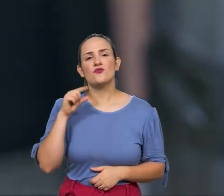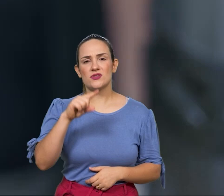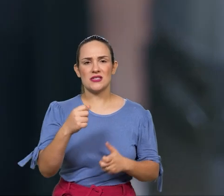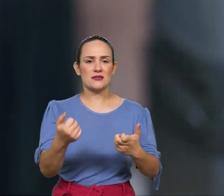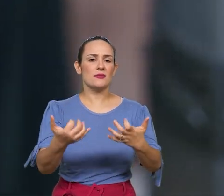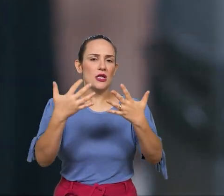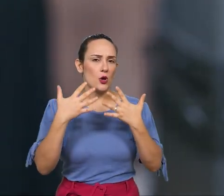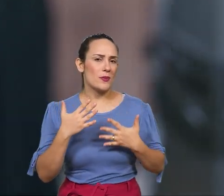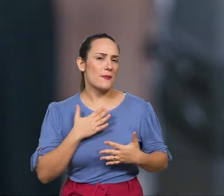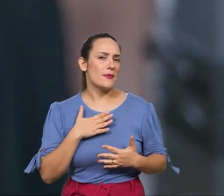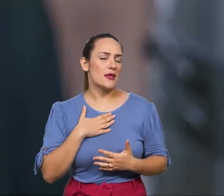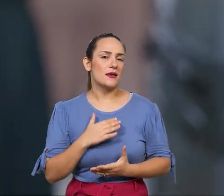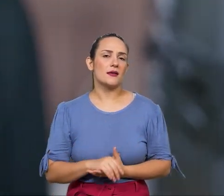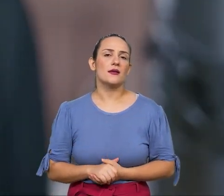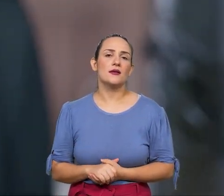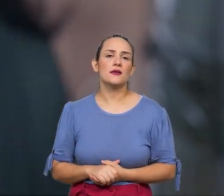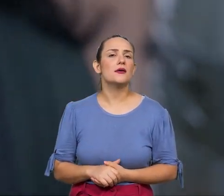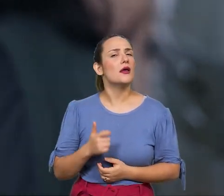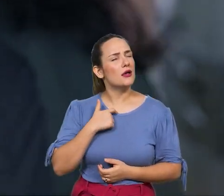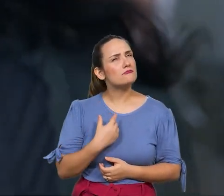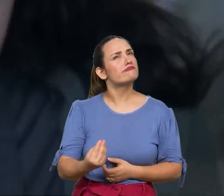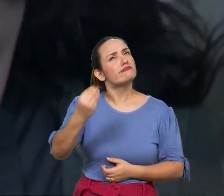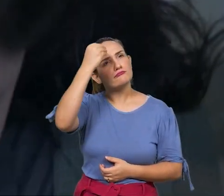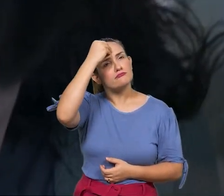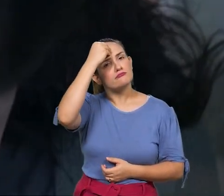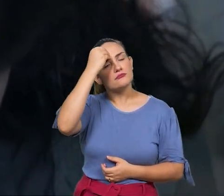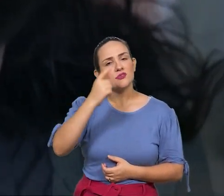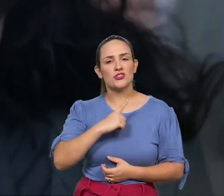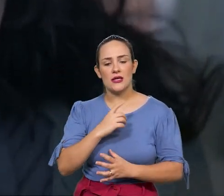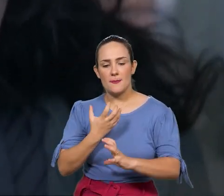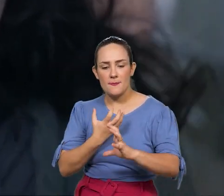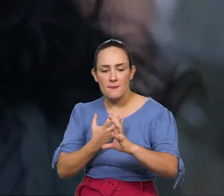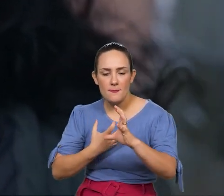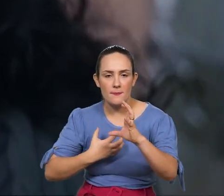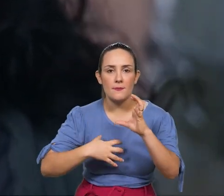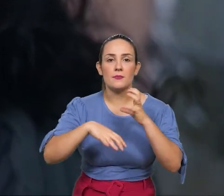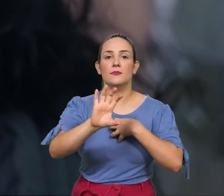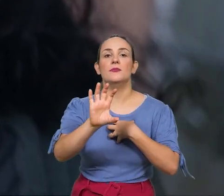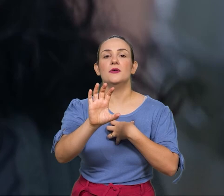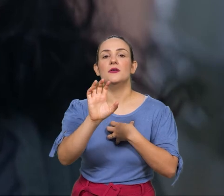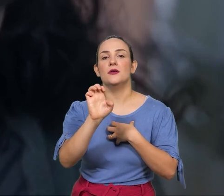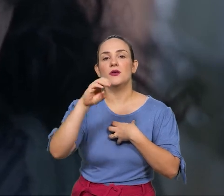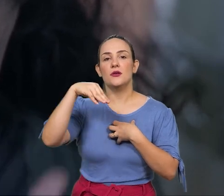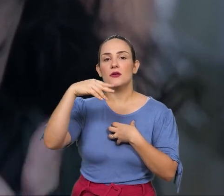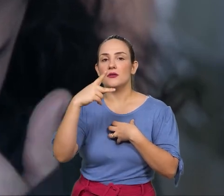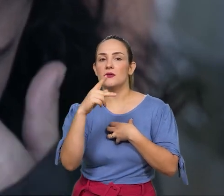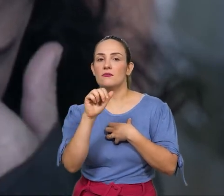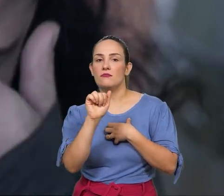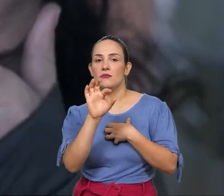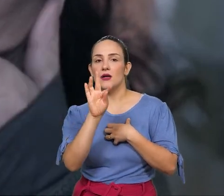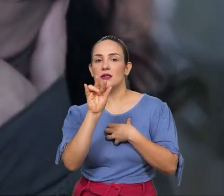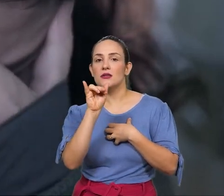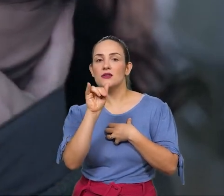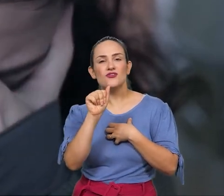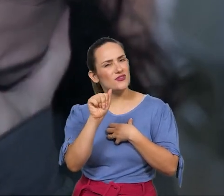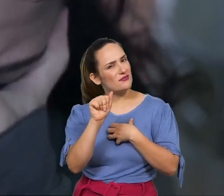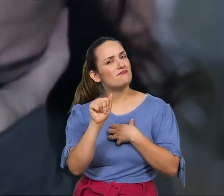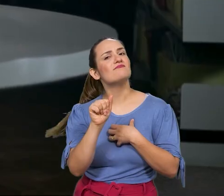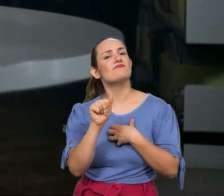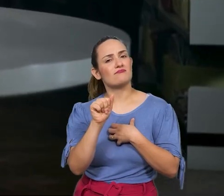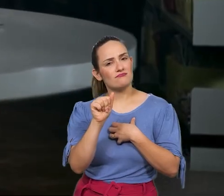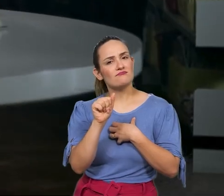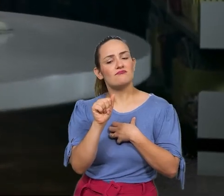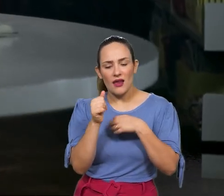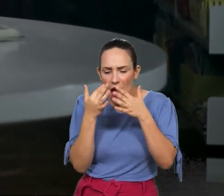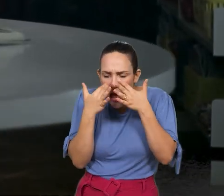E você me falou também de uma coisa, isso ficou gravado na minha memória, de empatia, né? As pessoas precisam ter empatia pela outra,